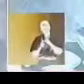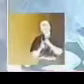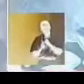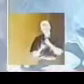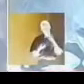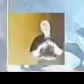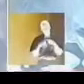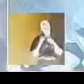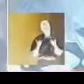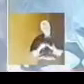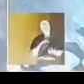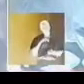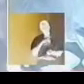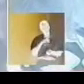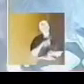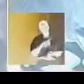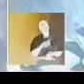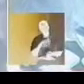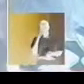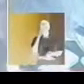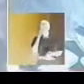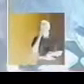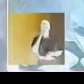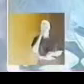tem definitivamente o rosto do Pai,